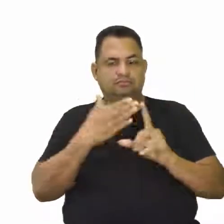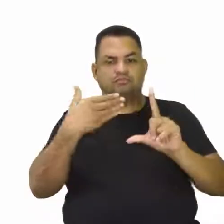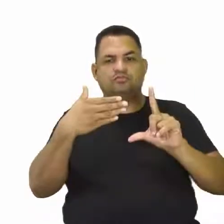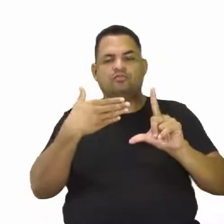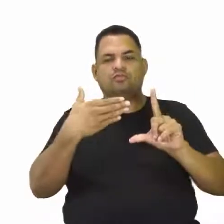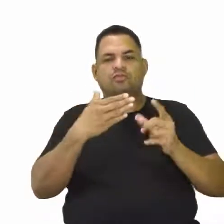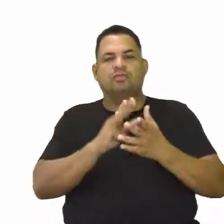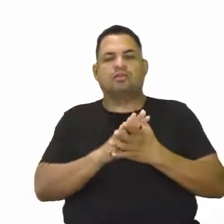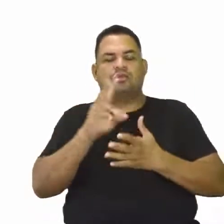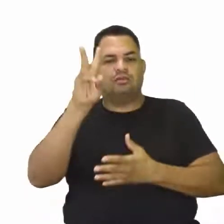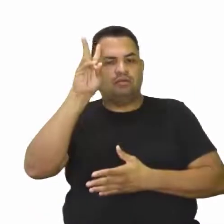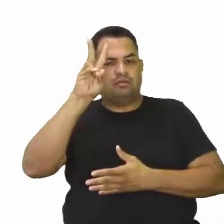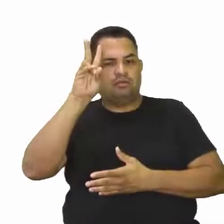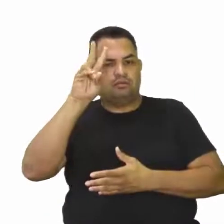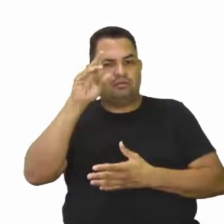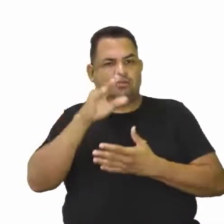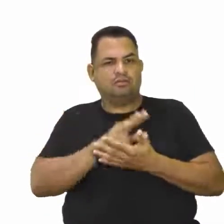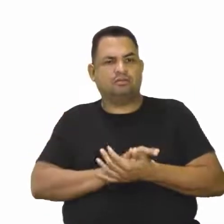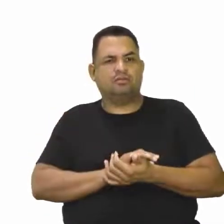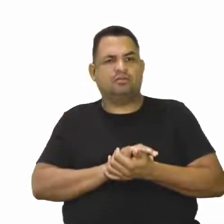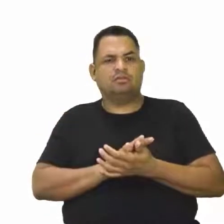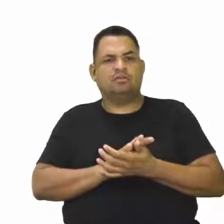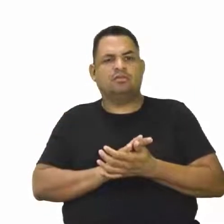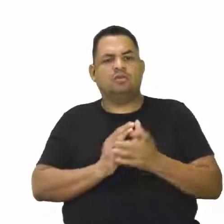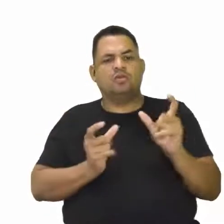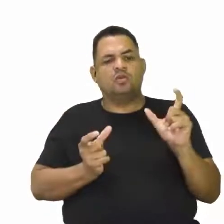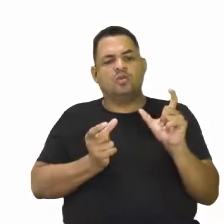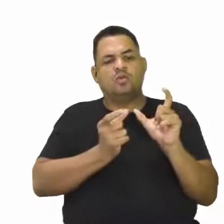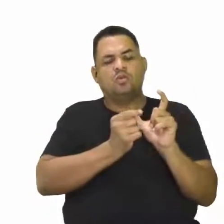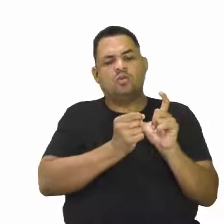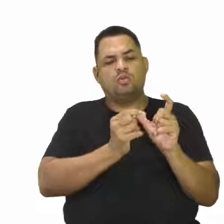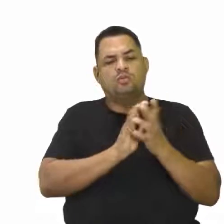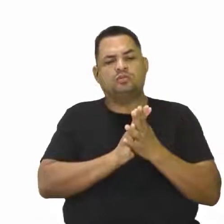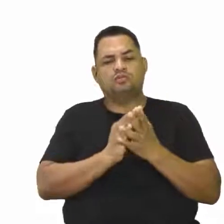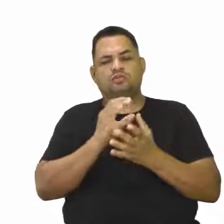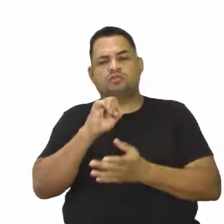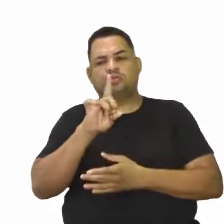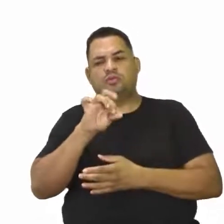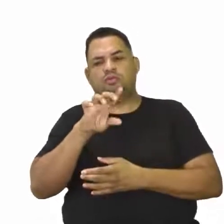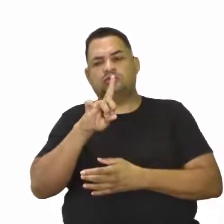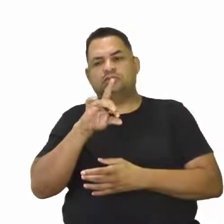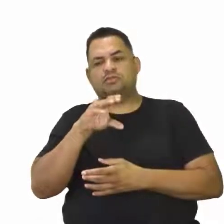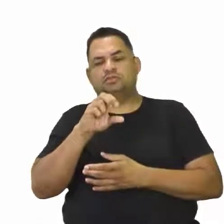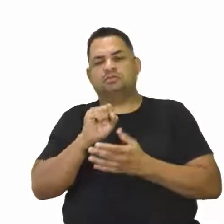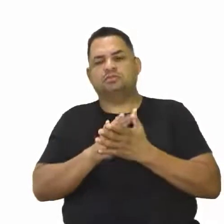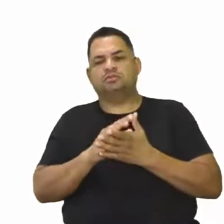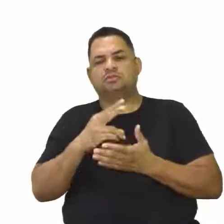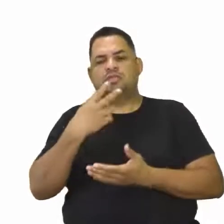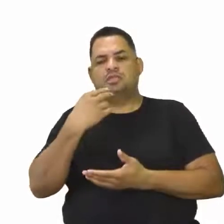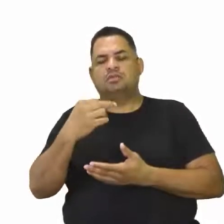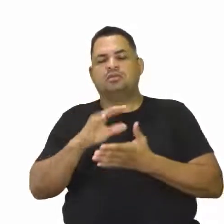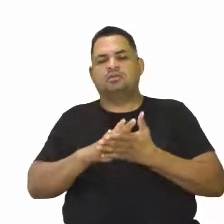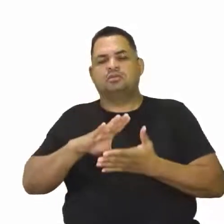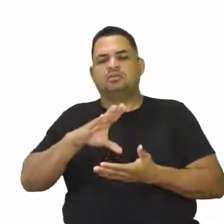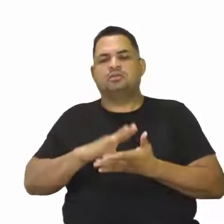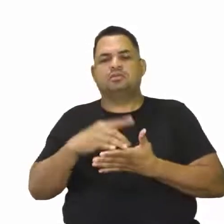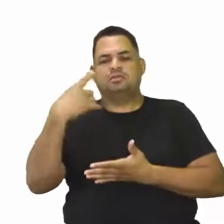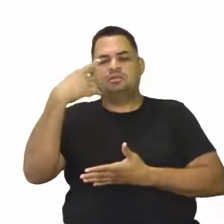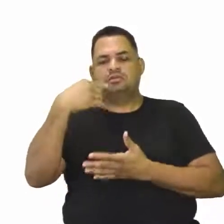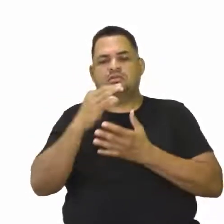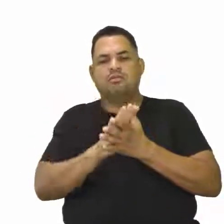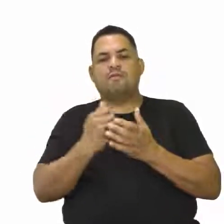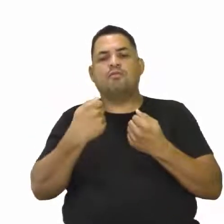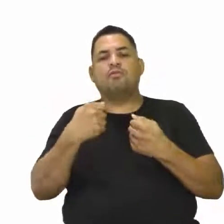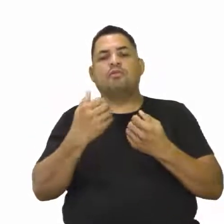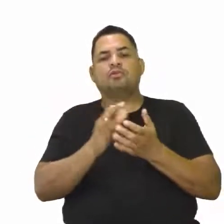slide. Então, é só lembrar, as conjunções subordinadas, na língua espanhola, eu posso fazer uma associação com